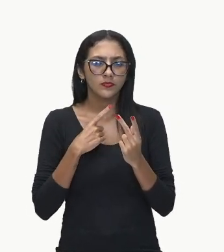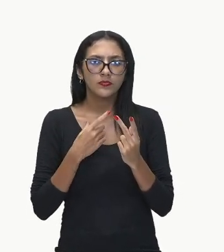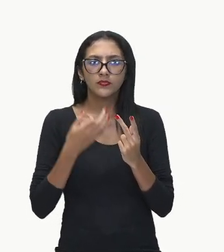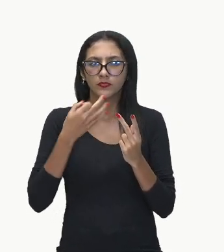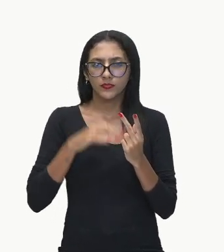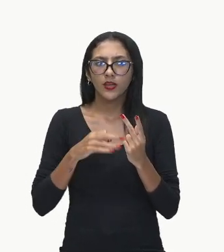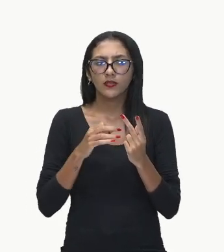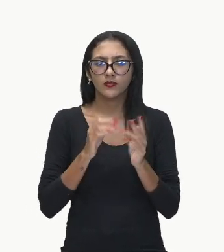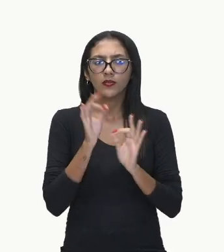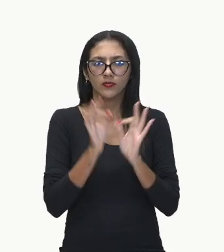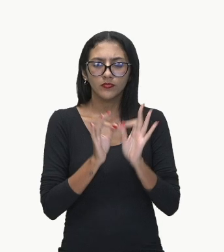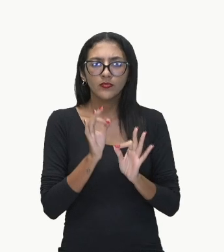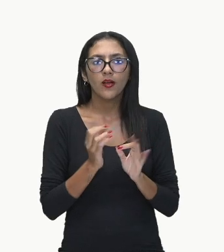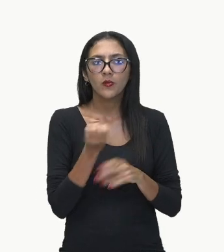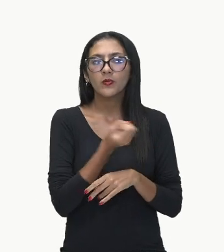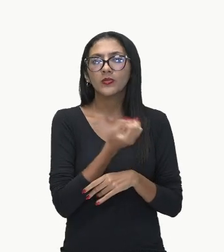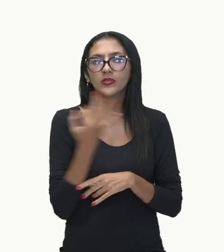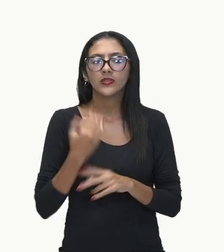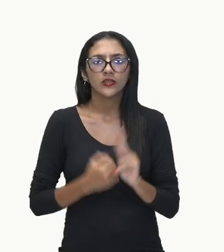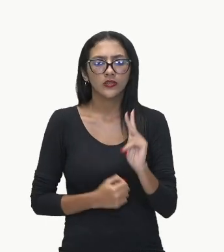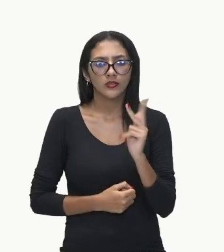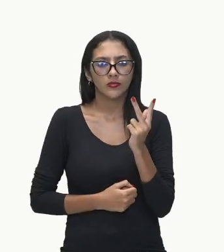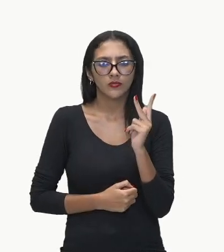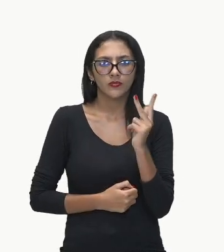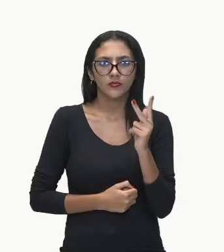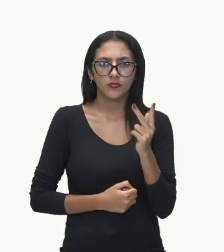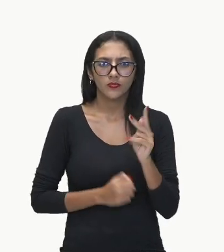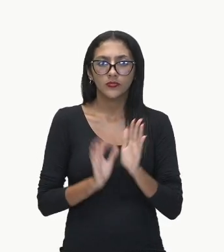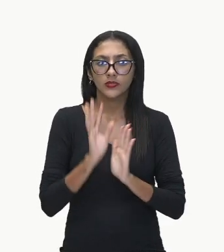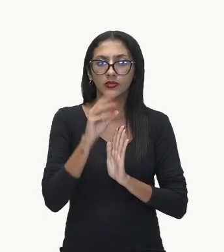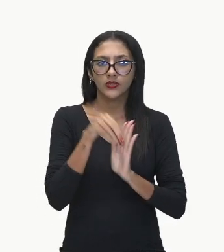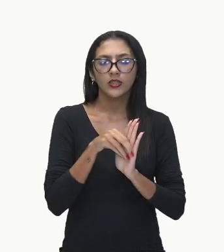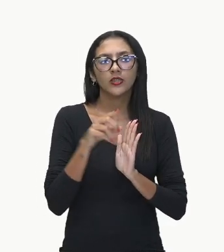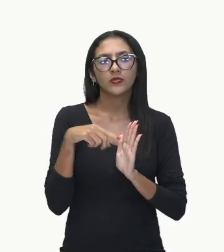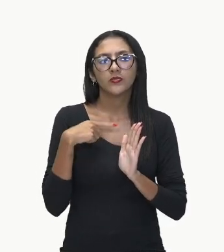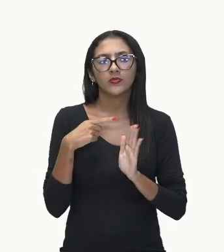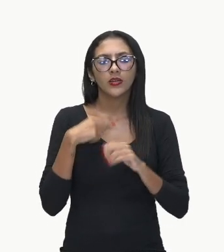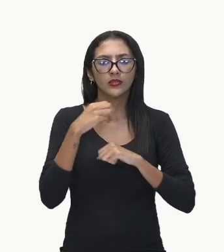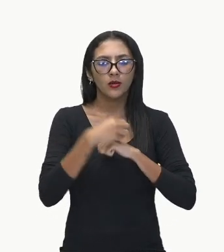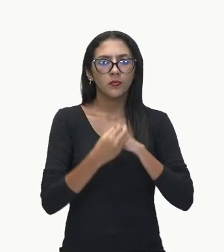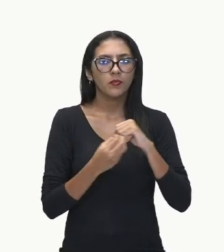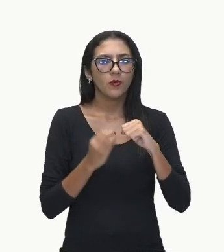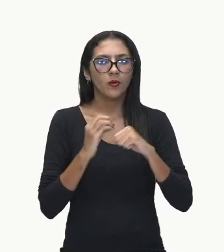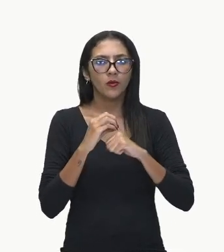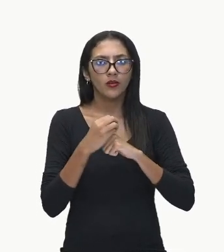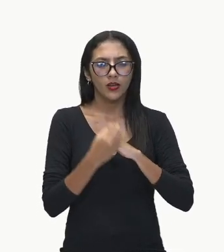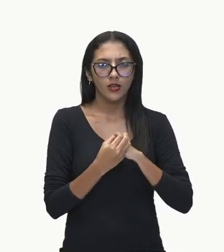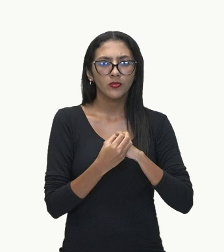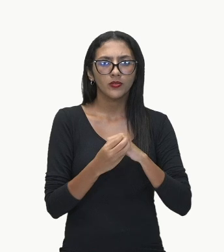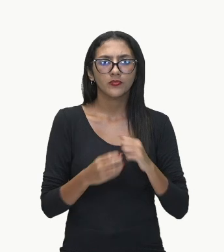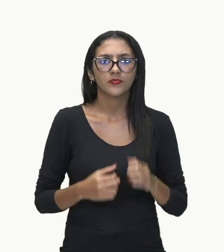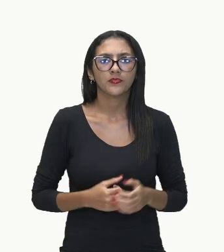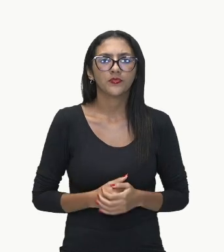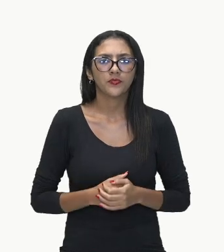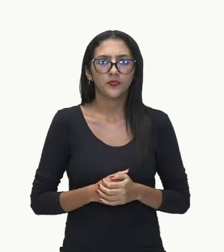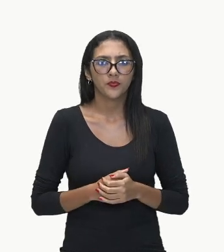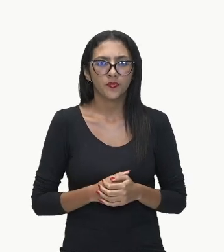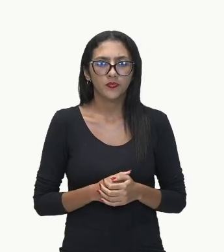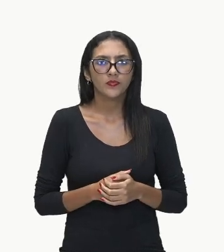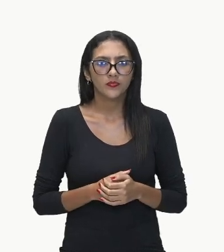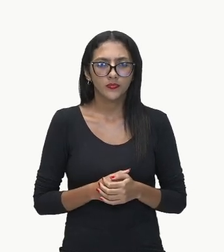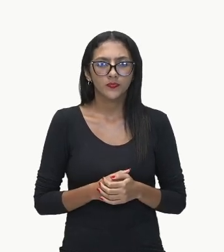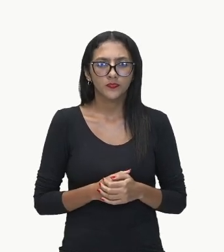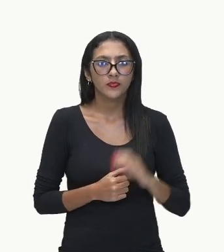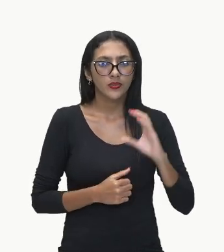aqui a quantidade de hidrogênios, né? Que tem aqui. Então, 4 vezes 2, 8, menos